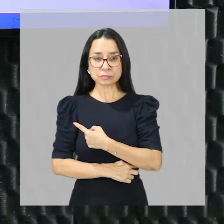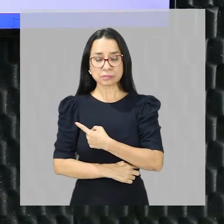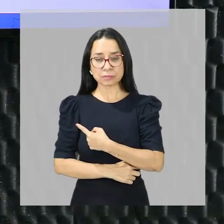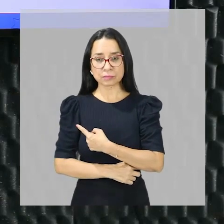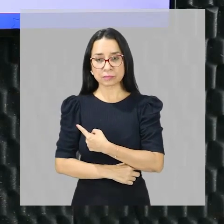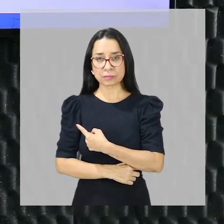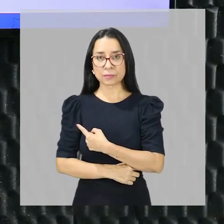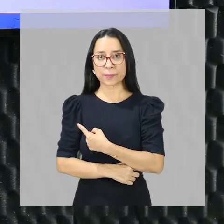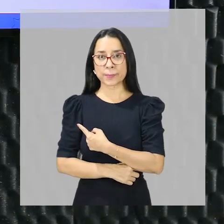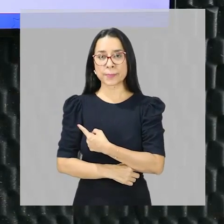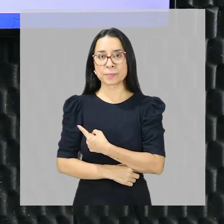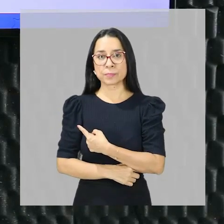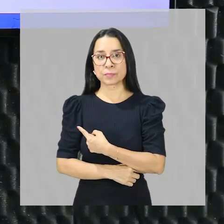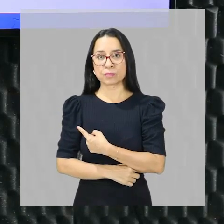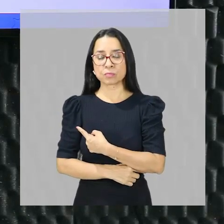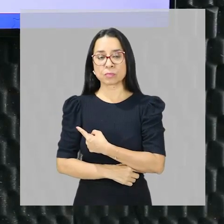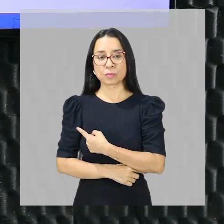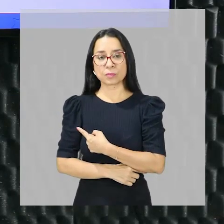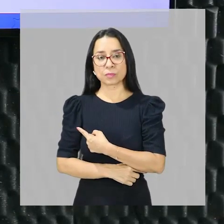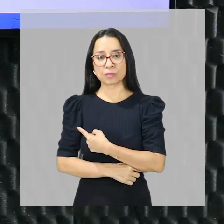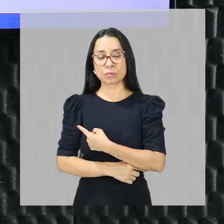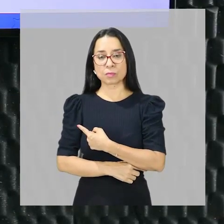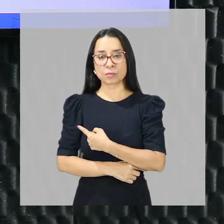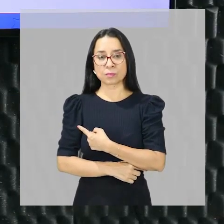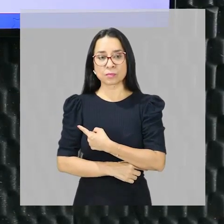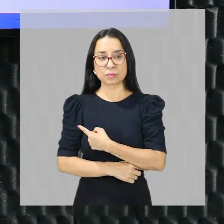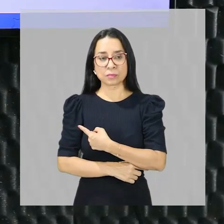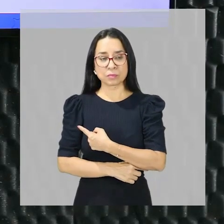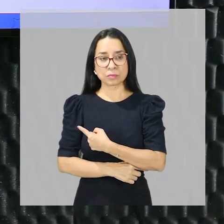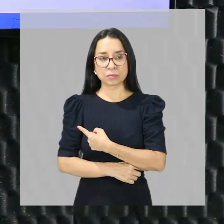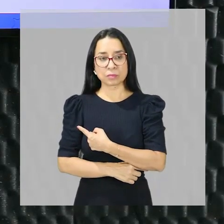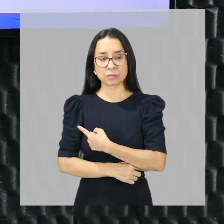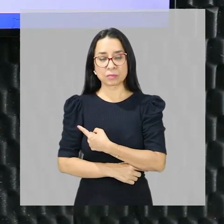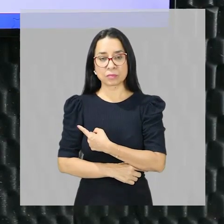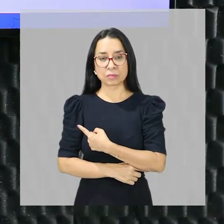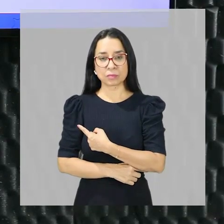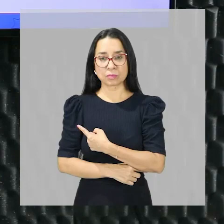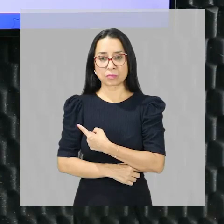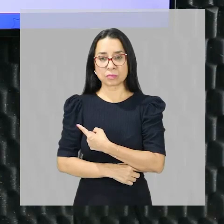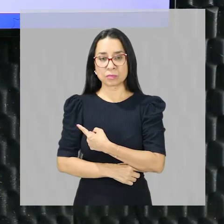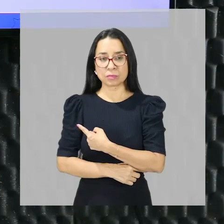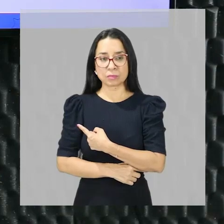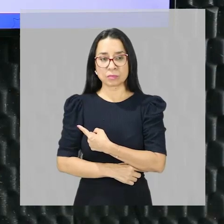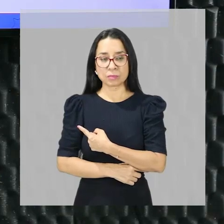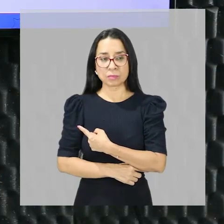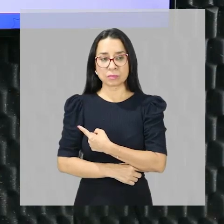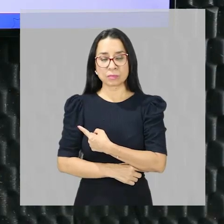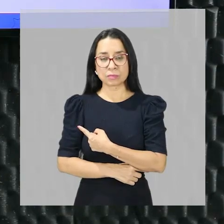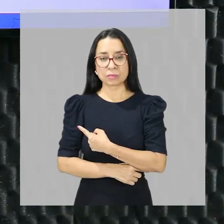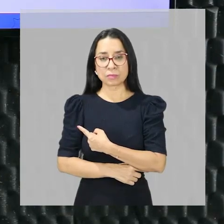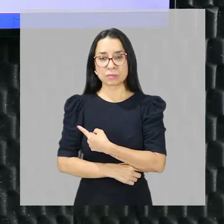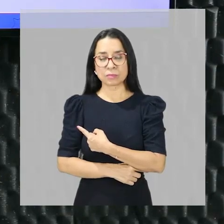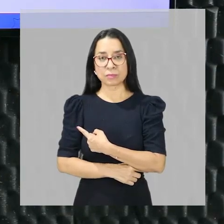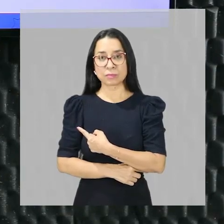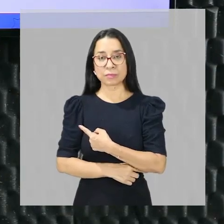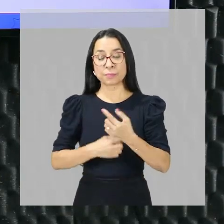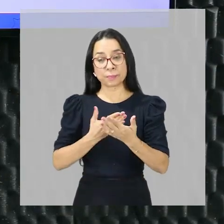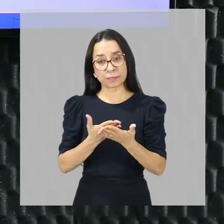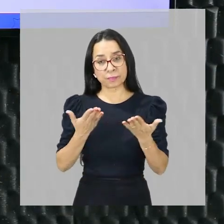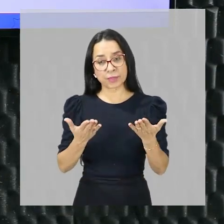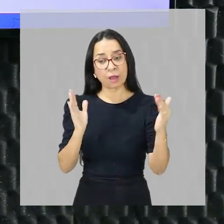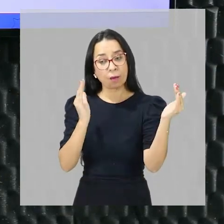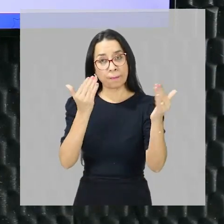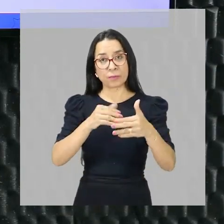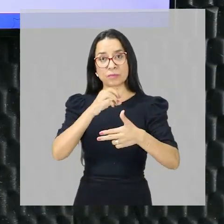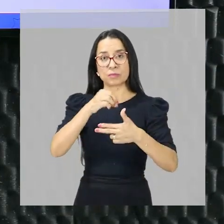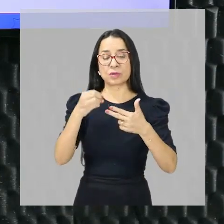no sul do país, em função dos excessos praticados pela atividade econômica descrita é... Galera, prova do